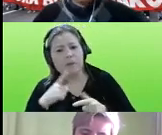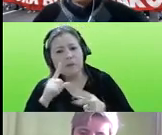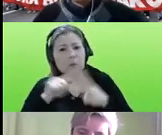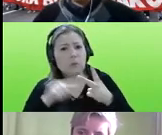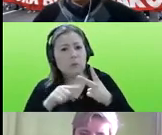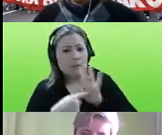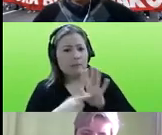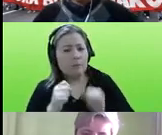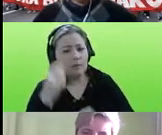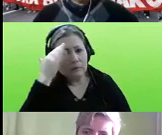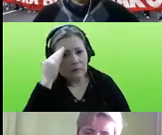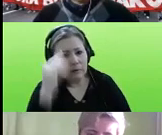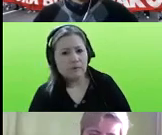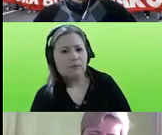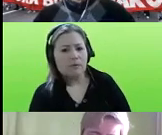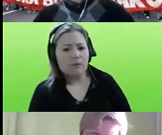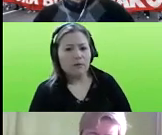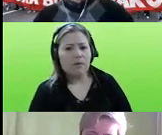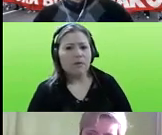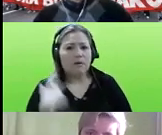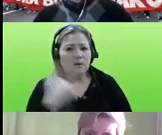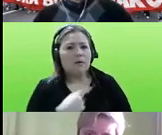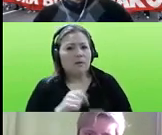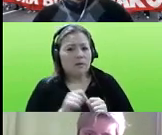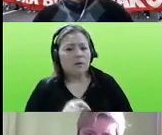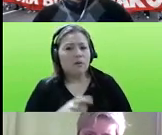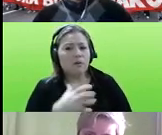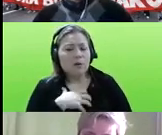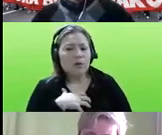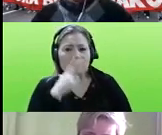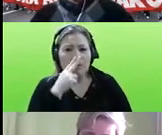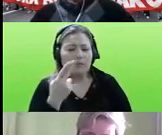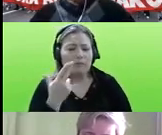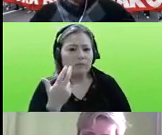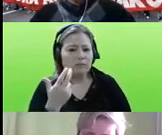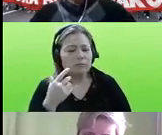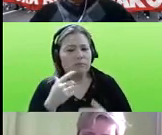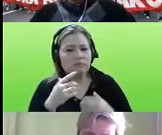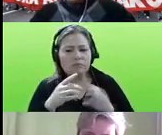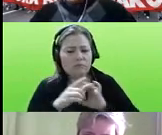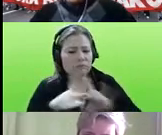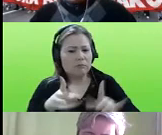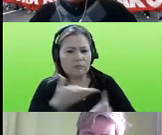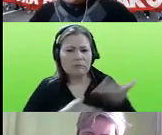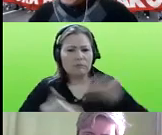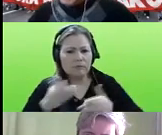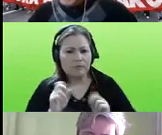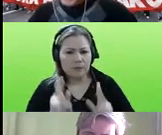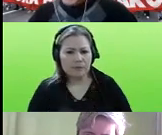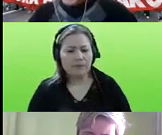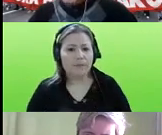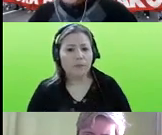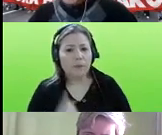pode entender isso. A gente vai fazer de uma maneira bem democrática. É um dos